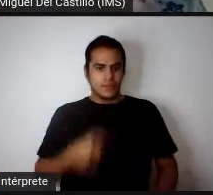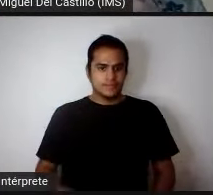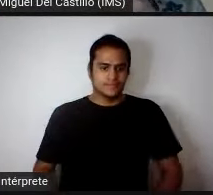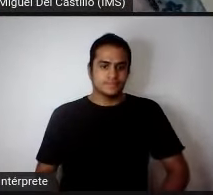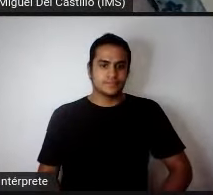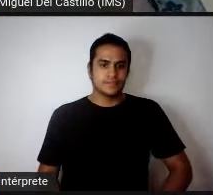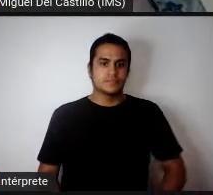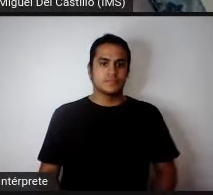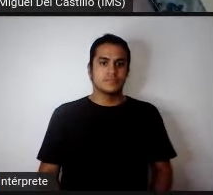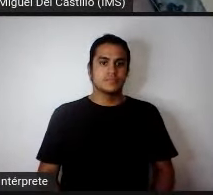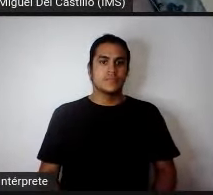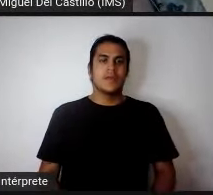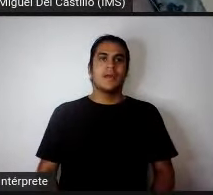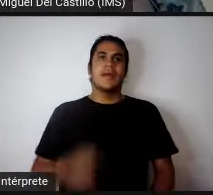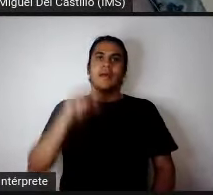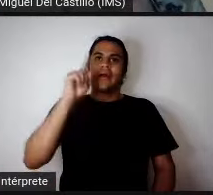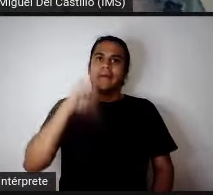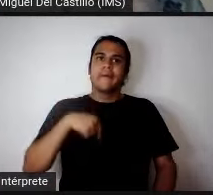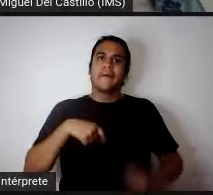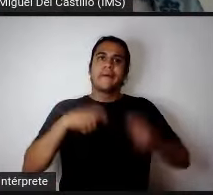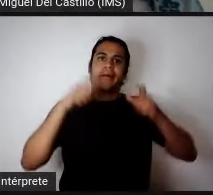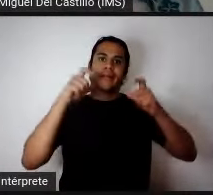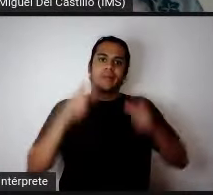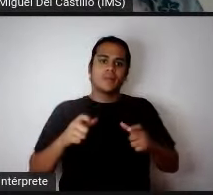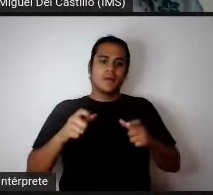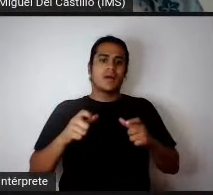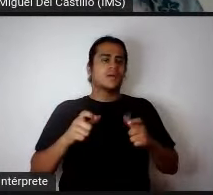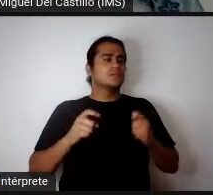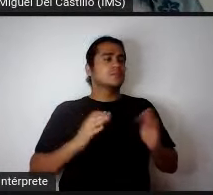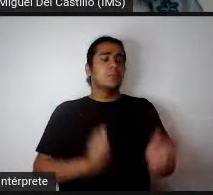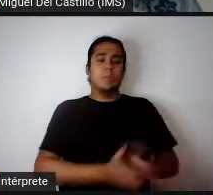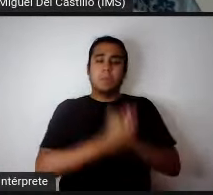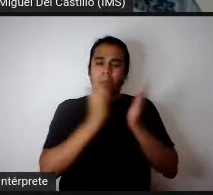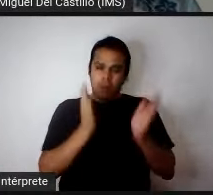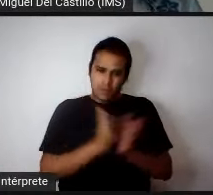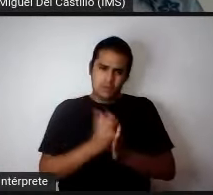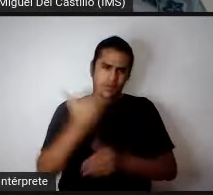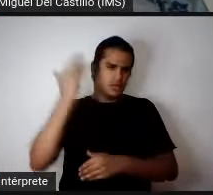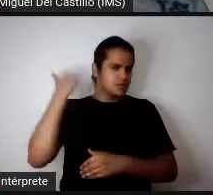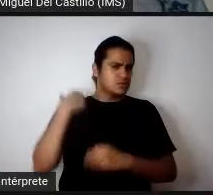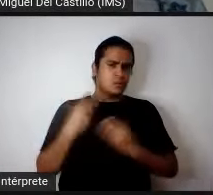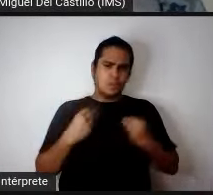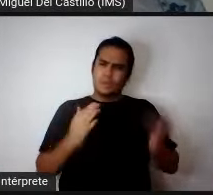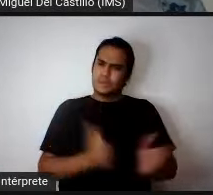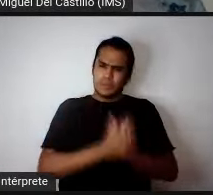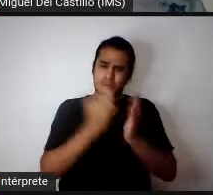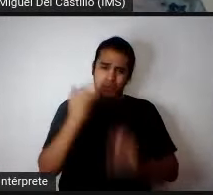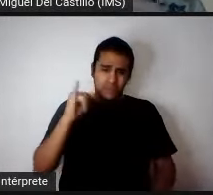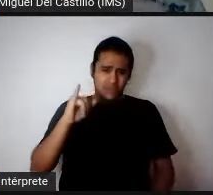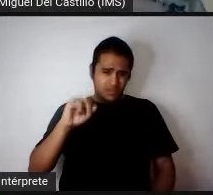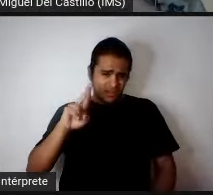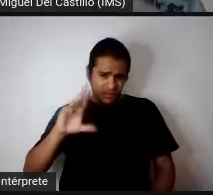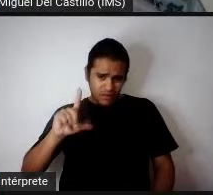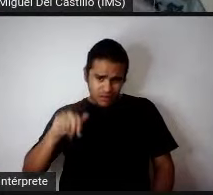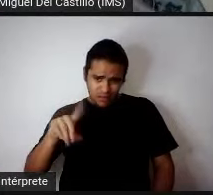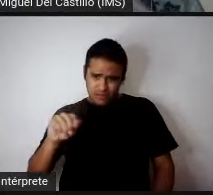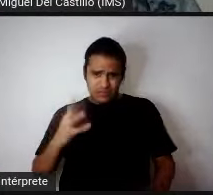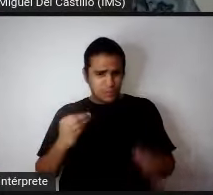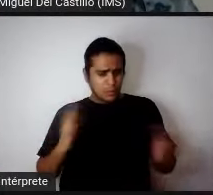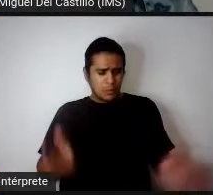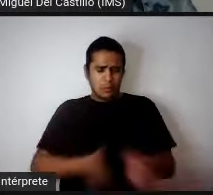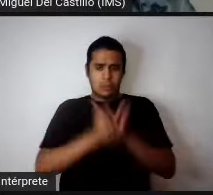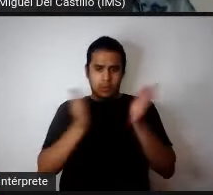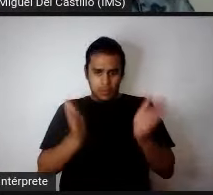Lugares, digamos, extremamente pobres naquela época, a Irlanda, pobríssima, cujas